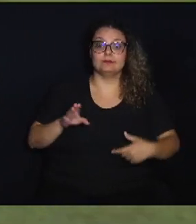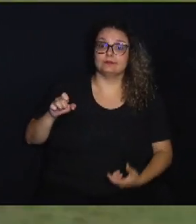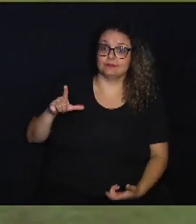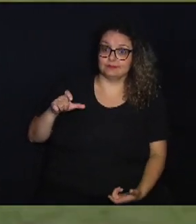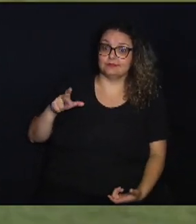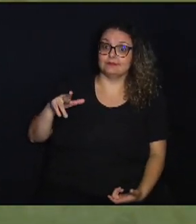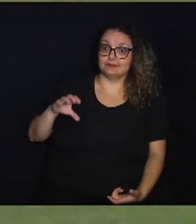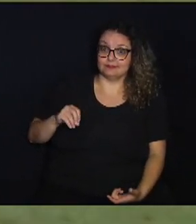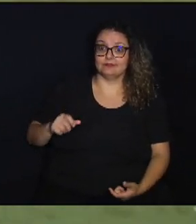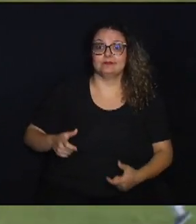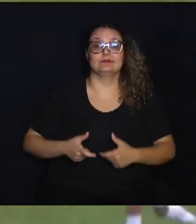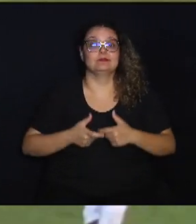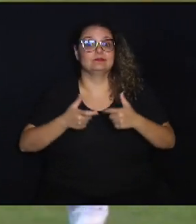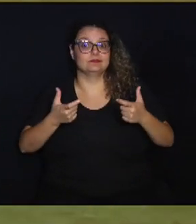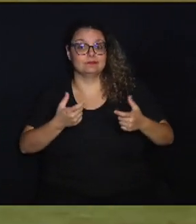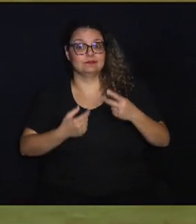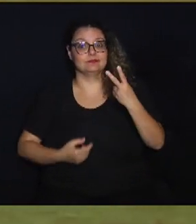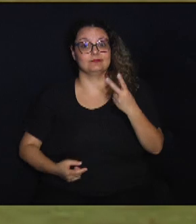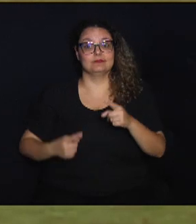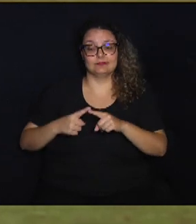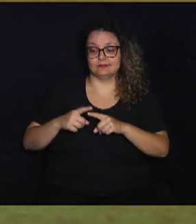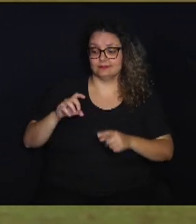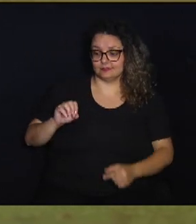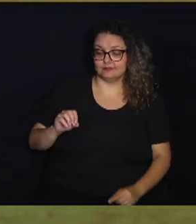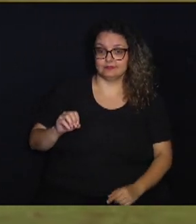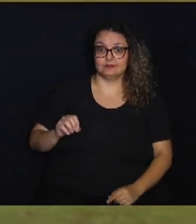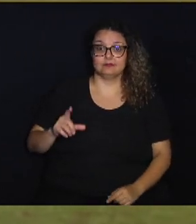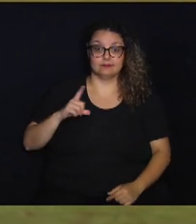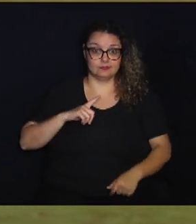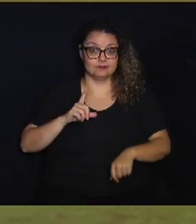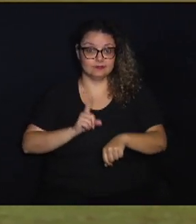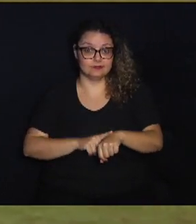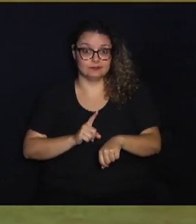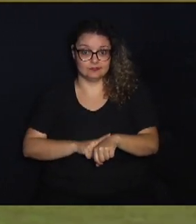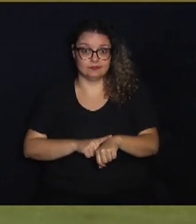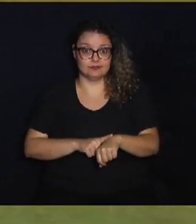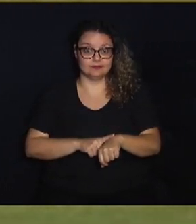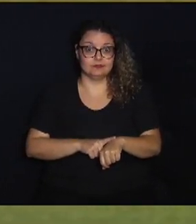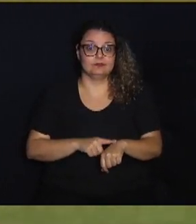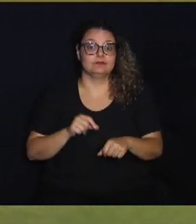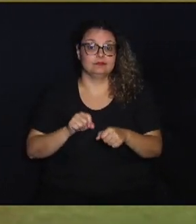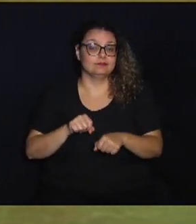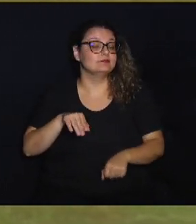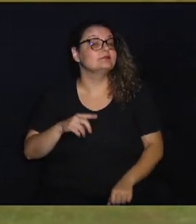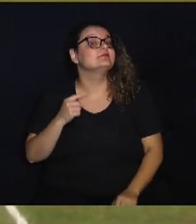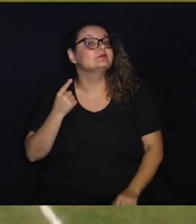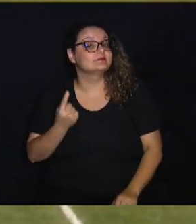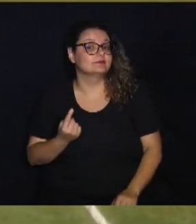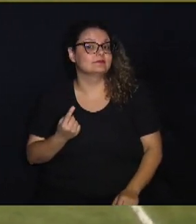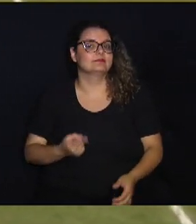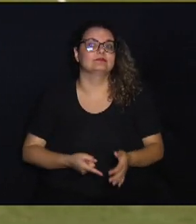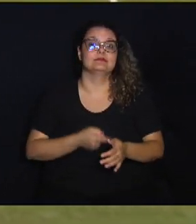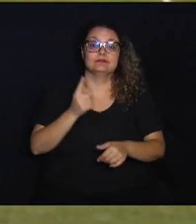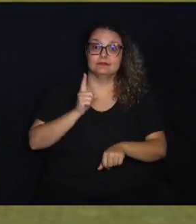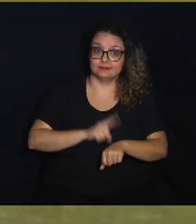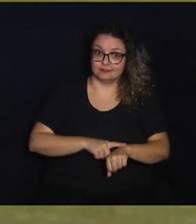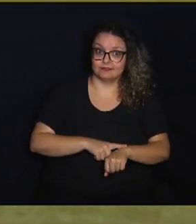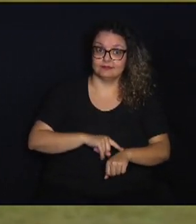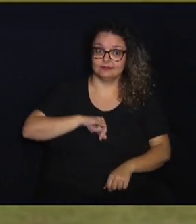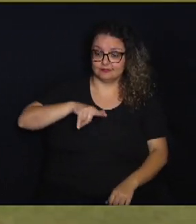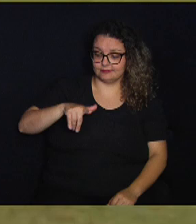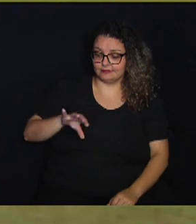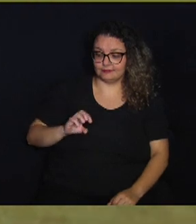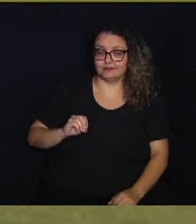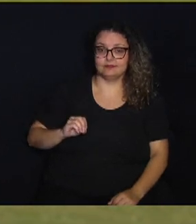que ampliou 2-0. E deu tempo de fazer mais um ainda no primeiro tempo. João Marcelo